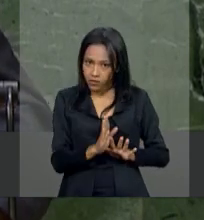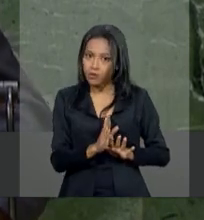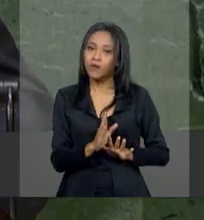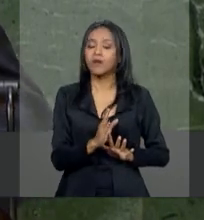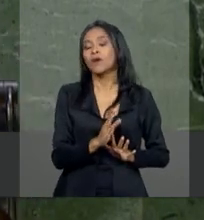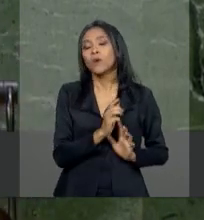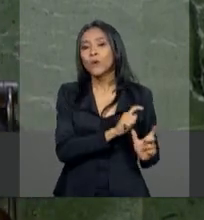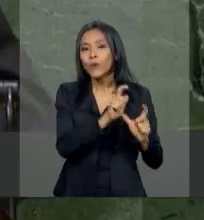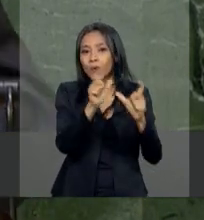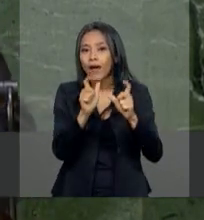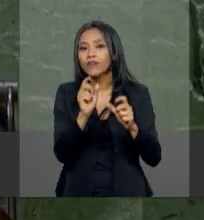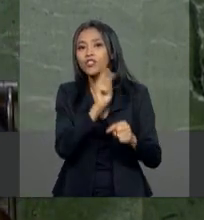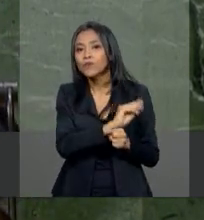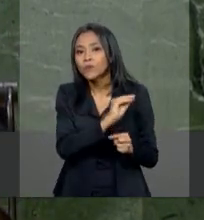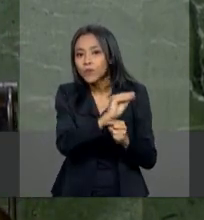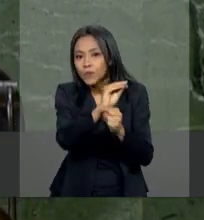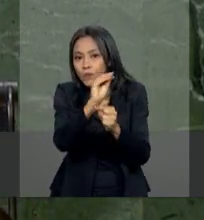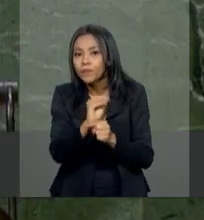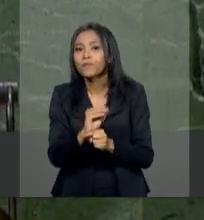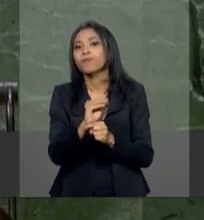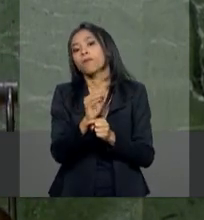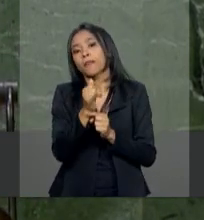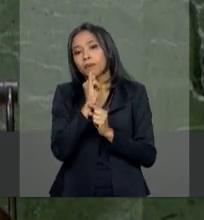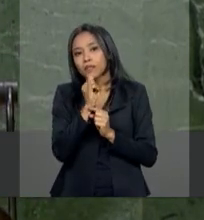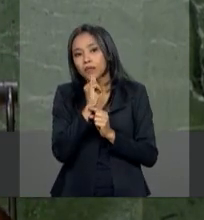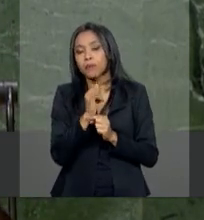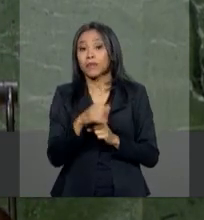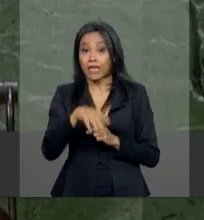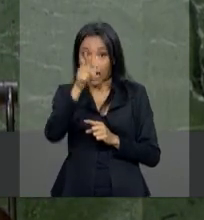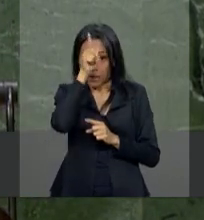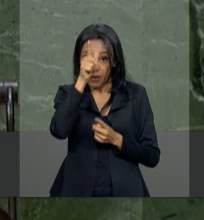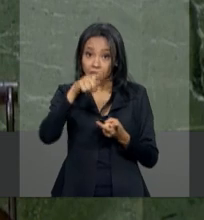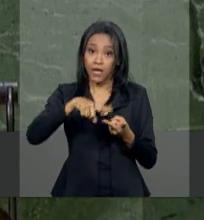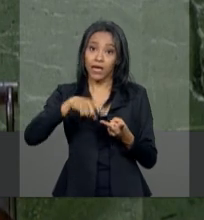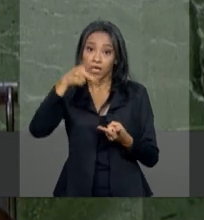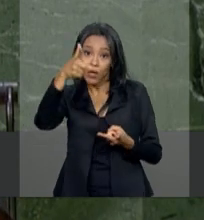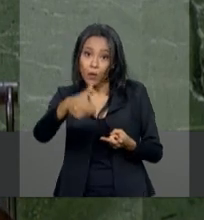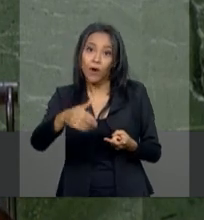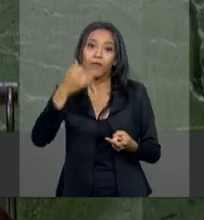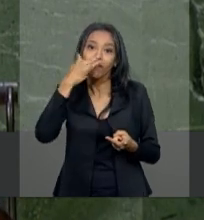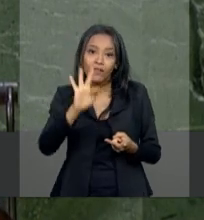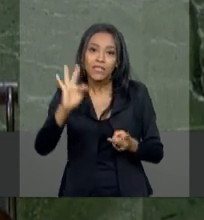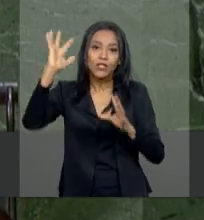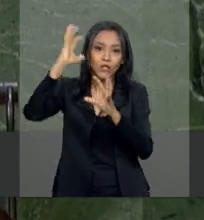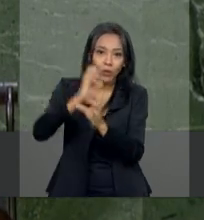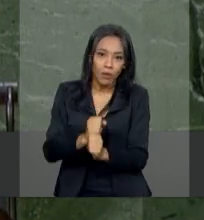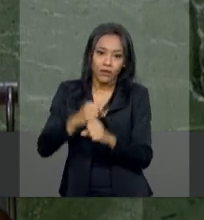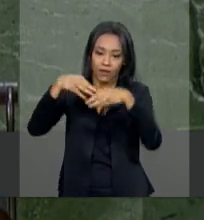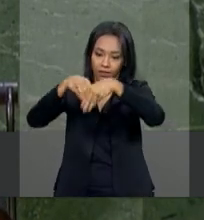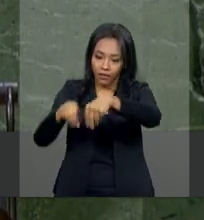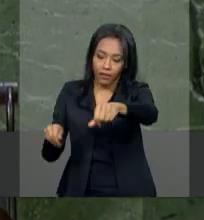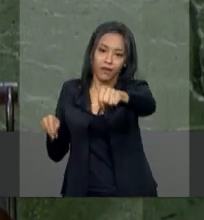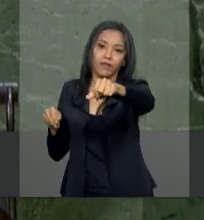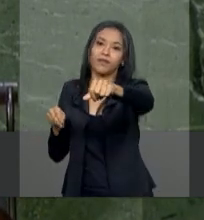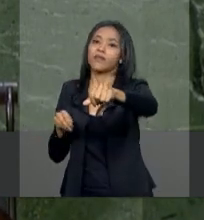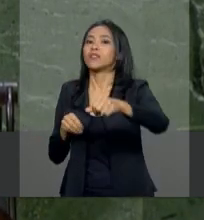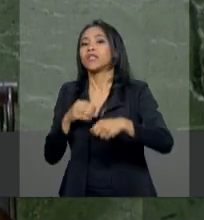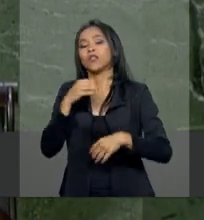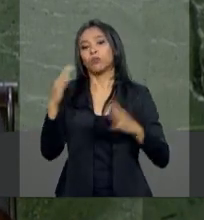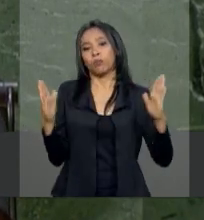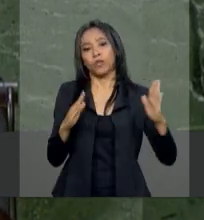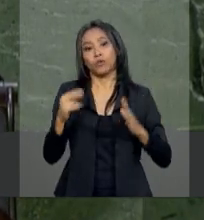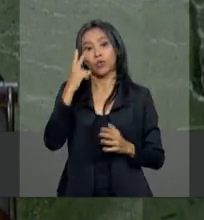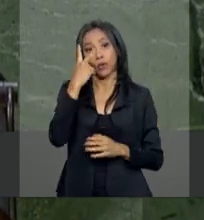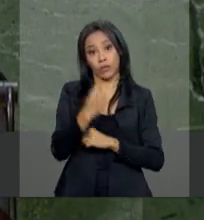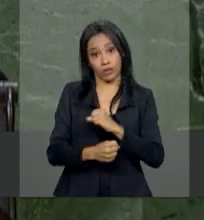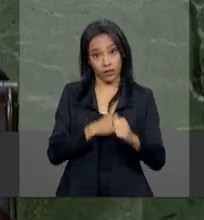da dimensão dos territórios da alemanha e da frança somados em dois anos dobramos